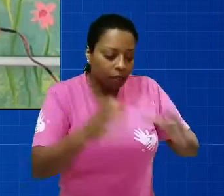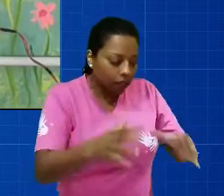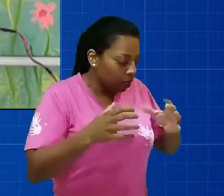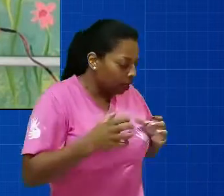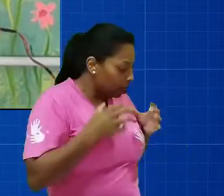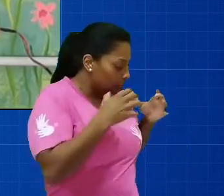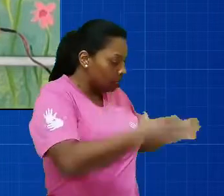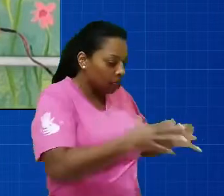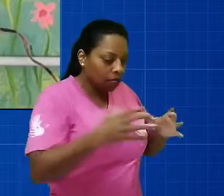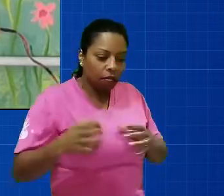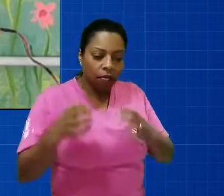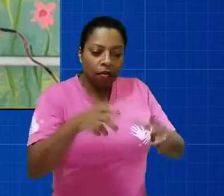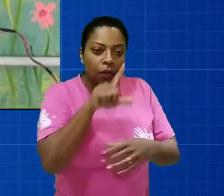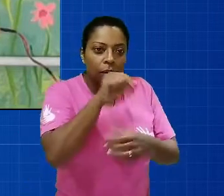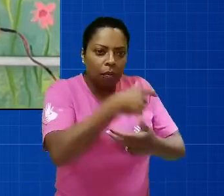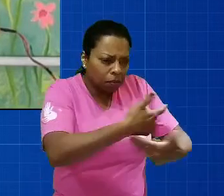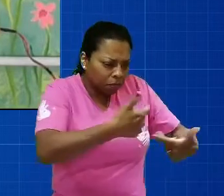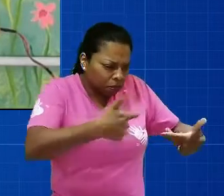jarro cheio de moedas de ouro